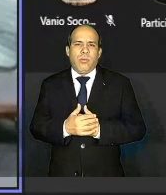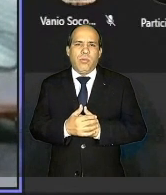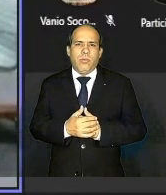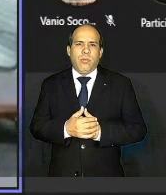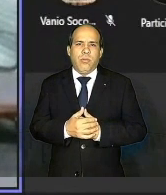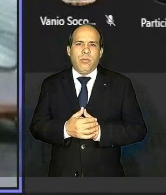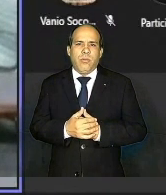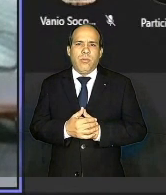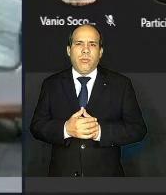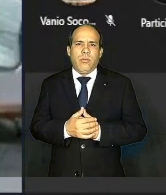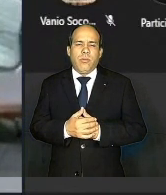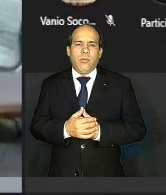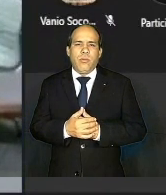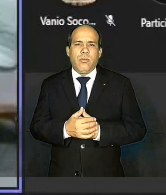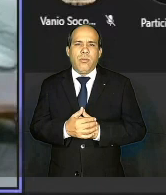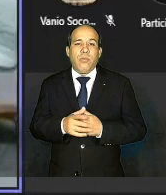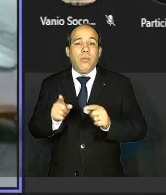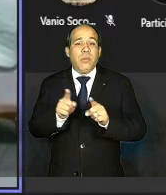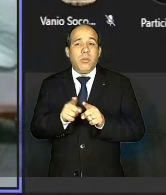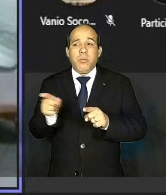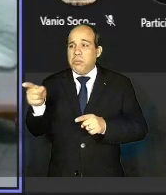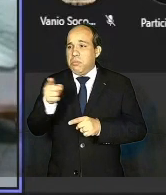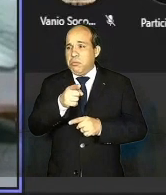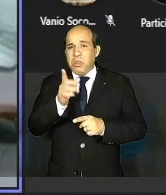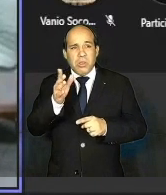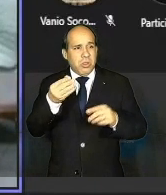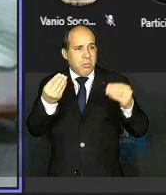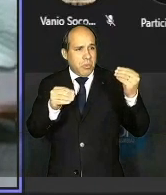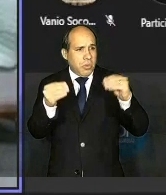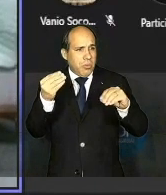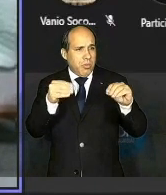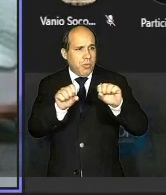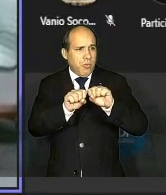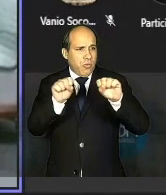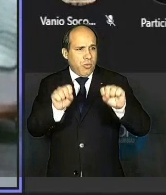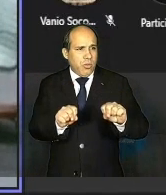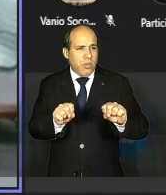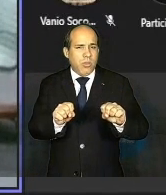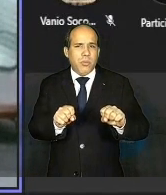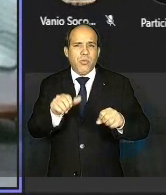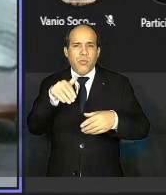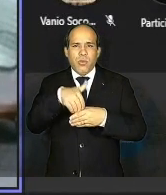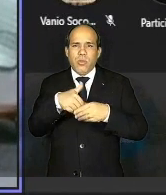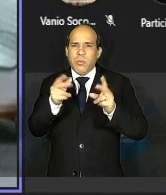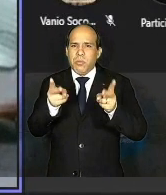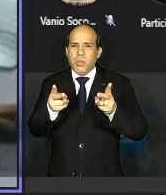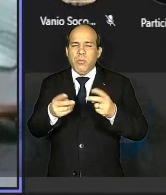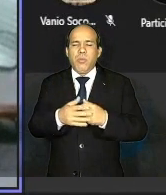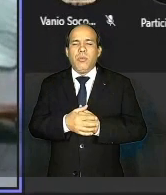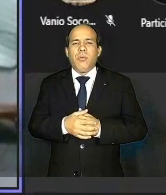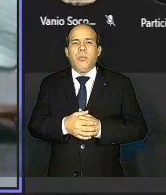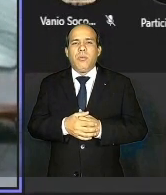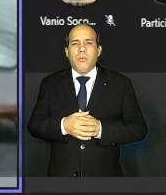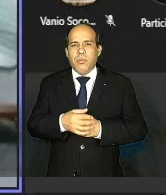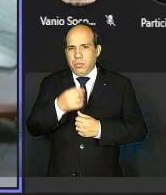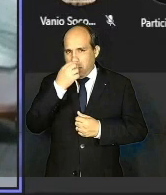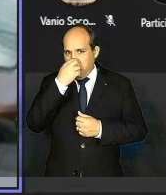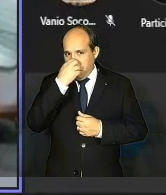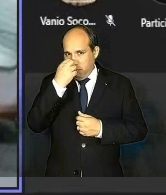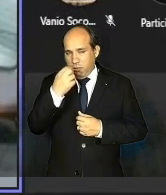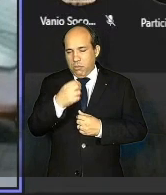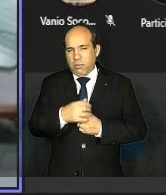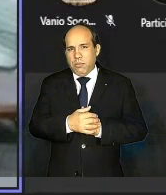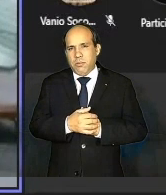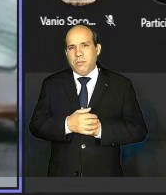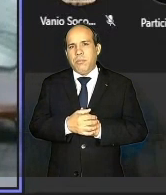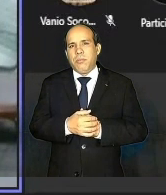negando provimento ao apelo, e os eminentes pares também já lançaram um voto nesse mesmo sentido. É